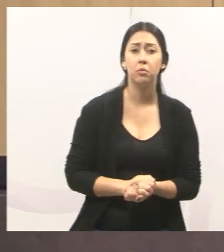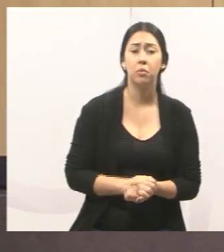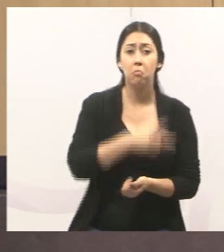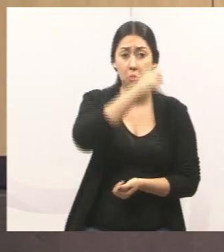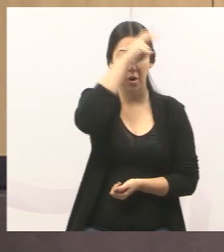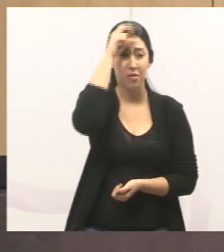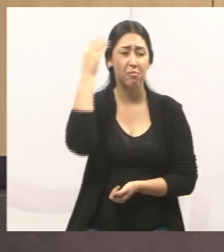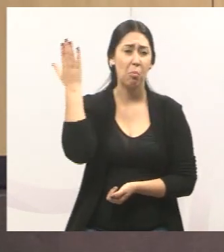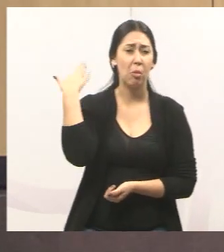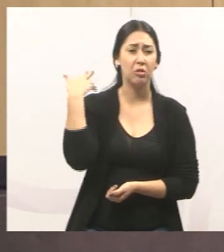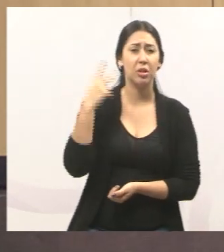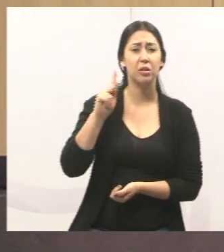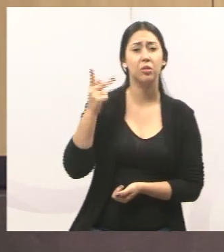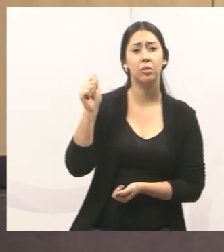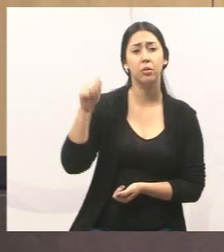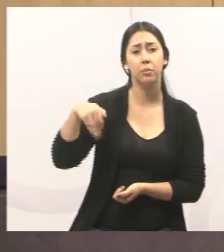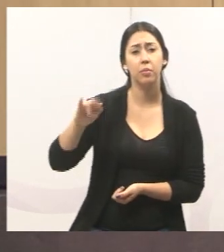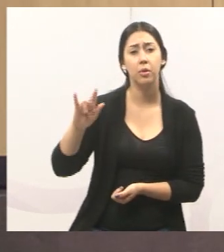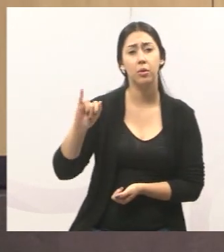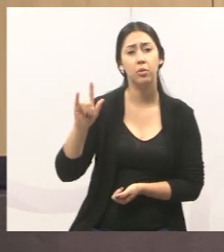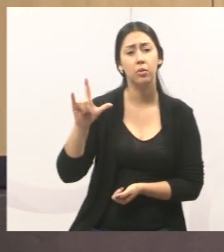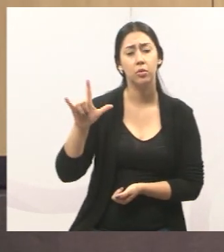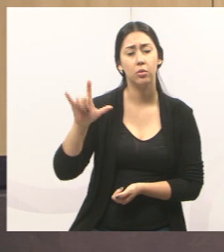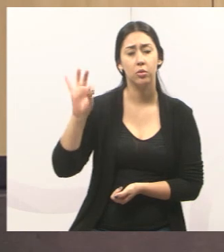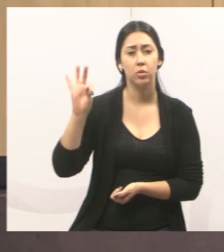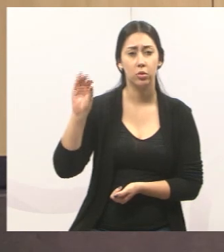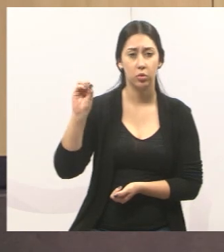senhor Hamilton Ribeiro Mota.